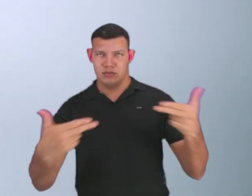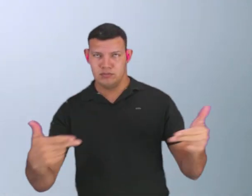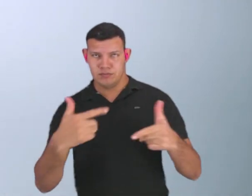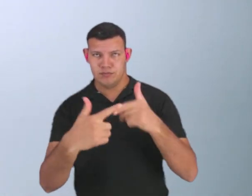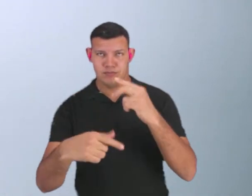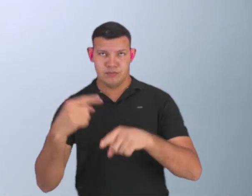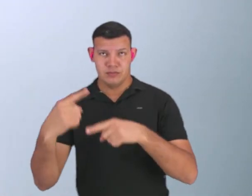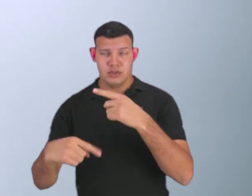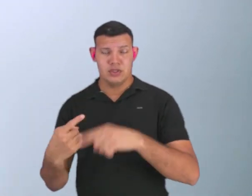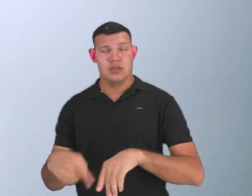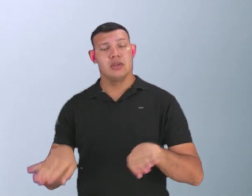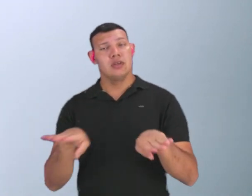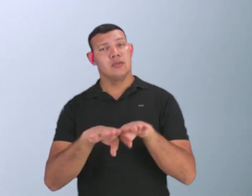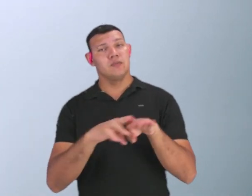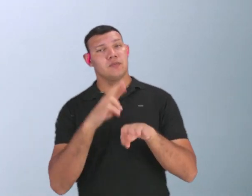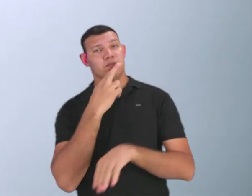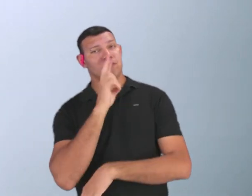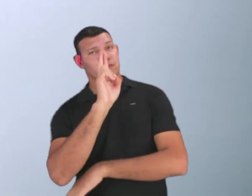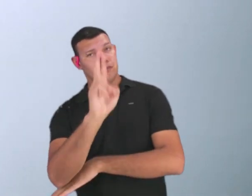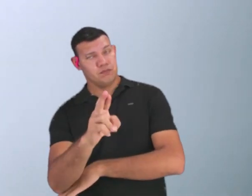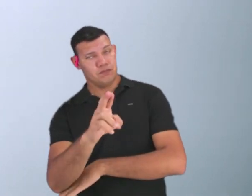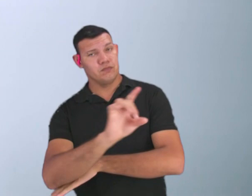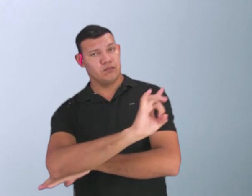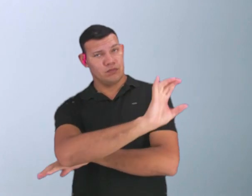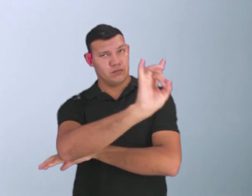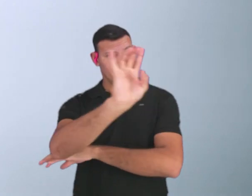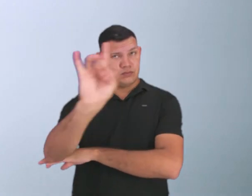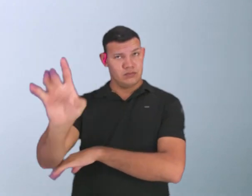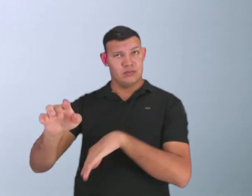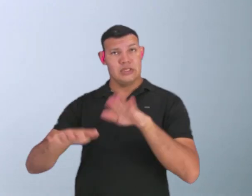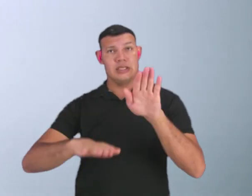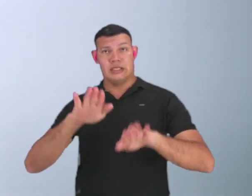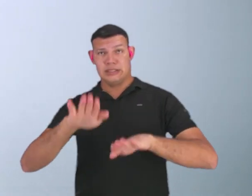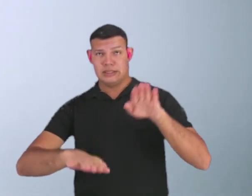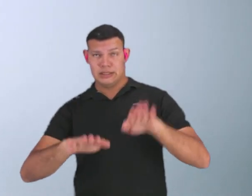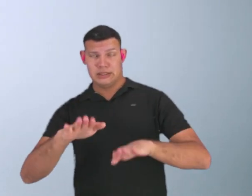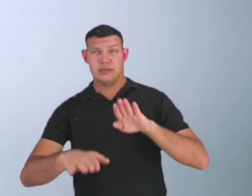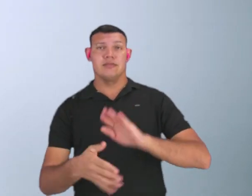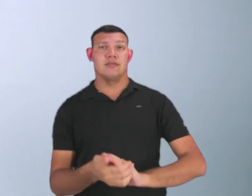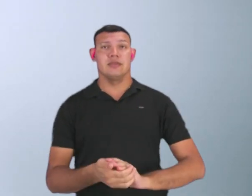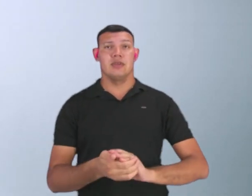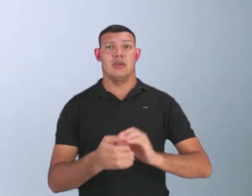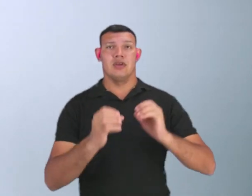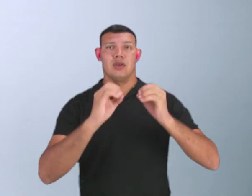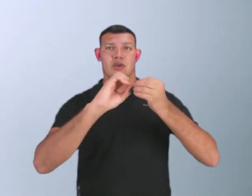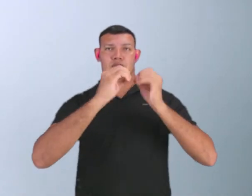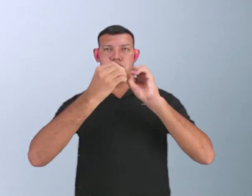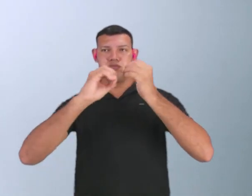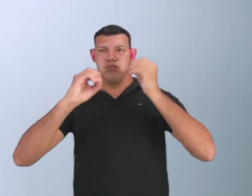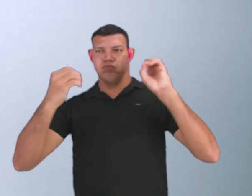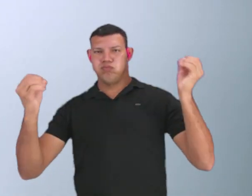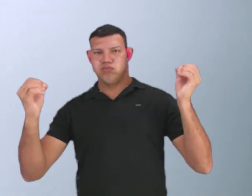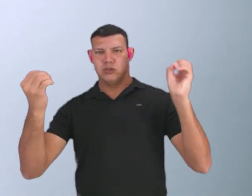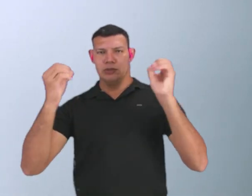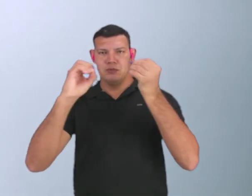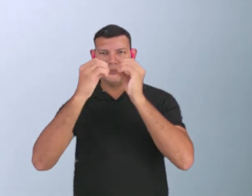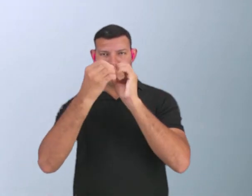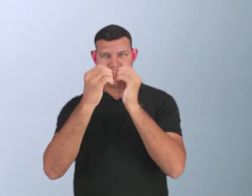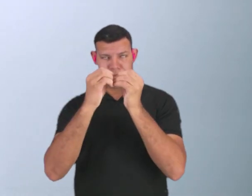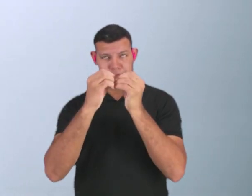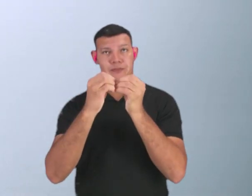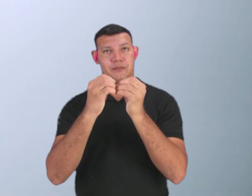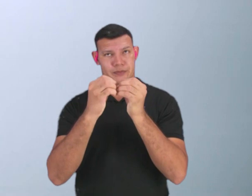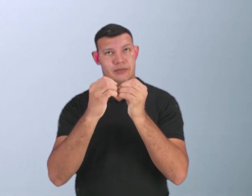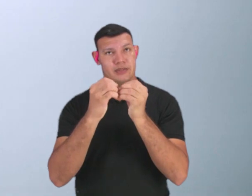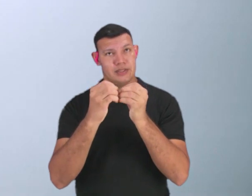qual a resposta deles. Isso por quê? Porque vai depender da forma em que as partículas daquele corpo está agregado. E isso vai